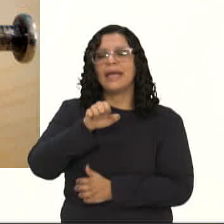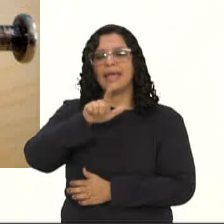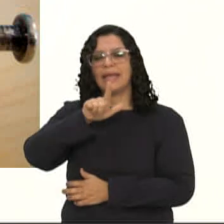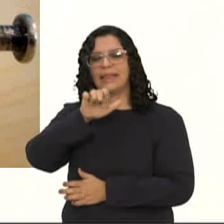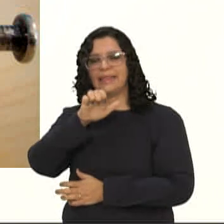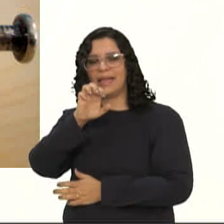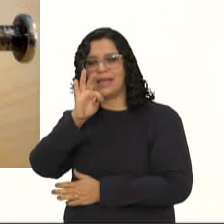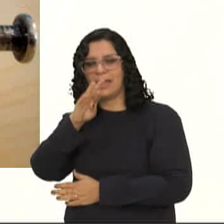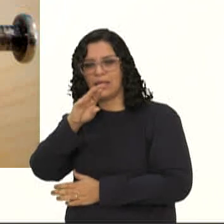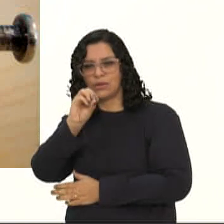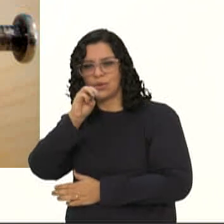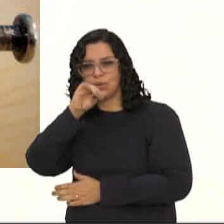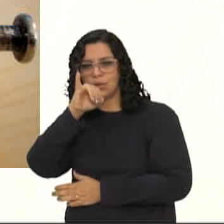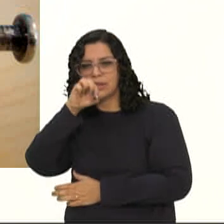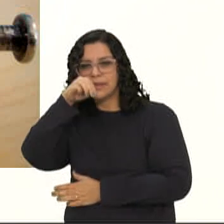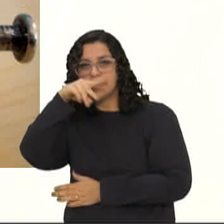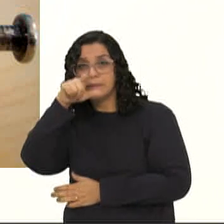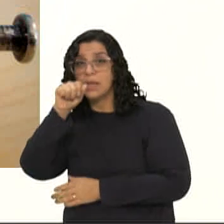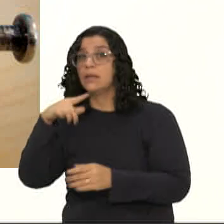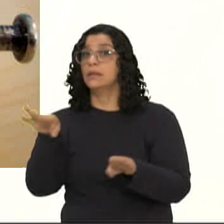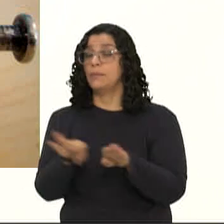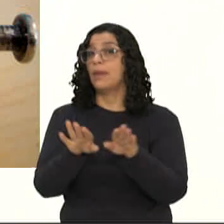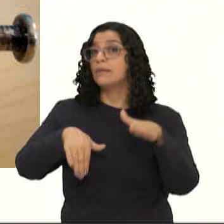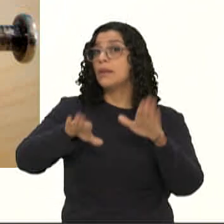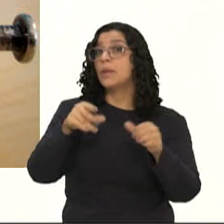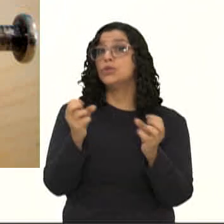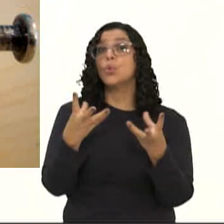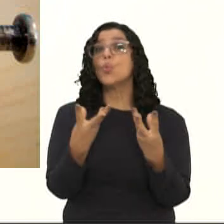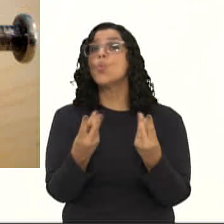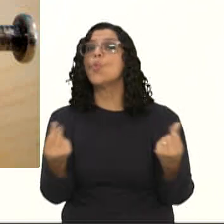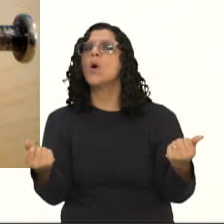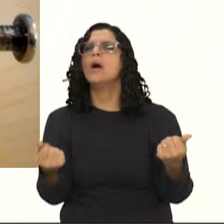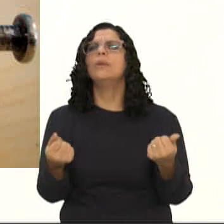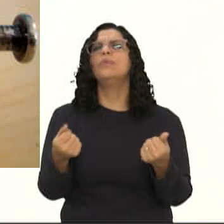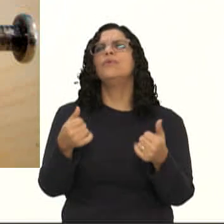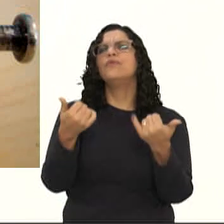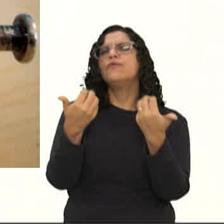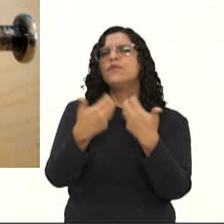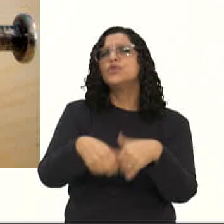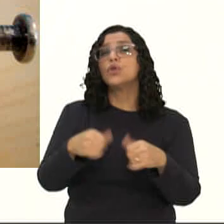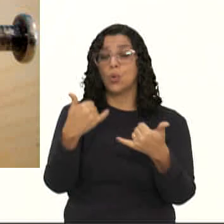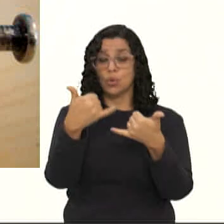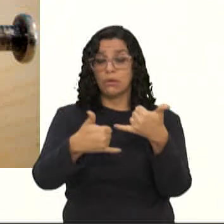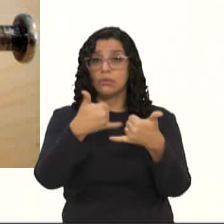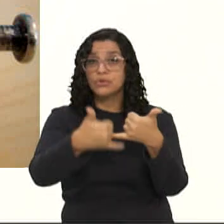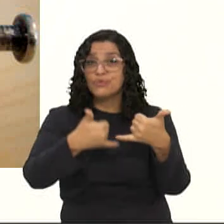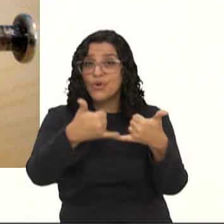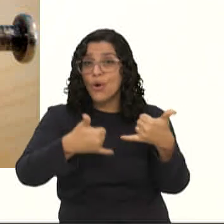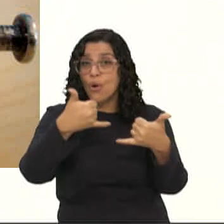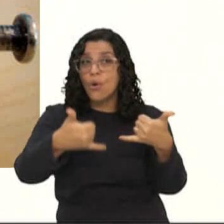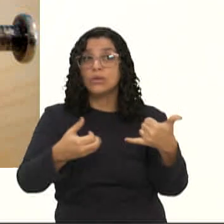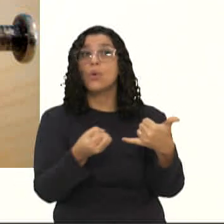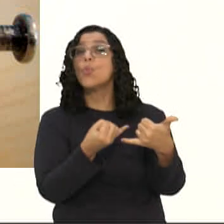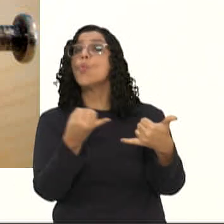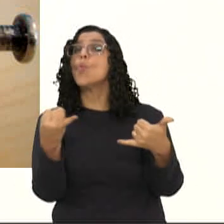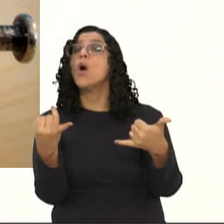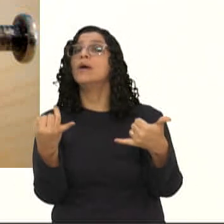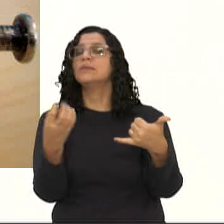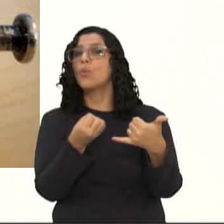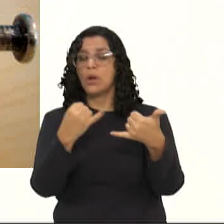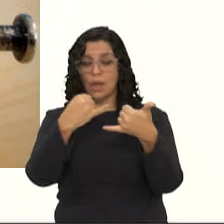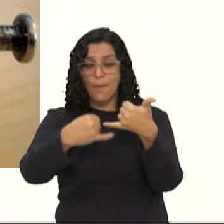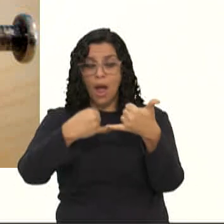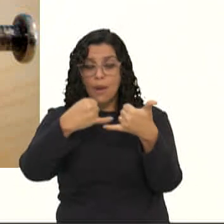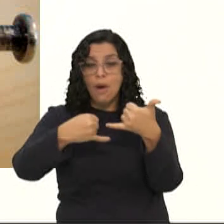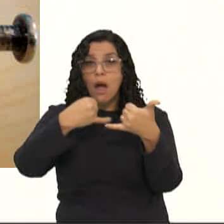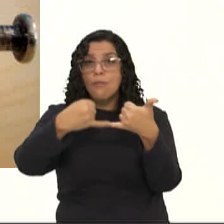campo magnético do eletroímã dependerá da intensidade da corrente e do número de voltas. Então, isso aqui é muito importante, ó. O número